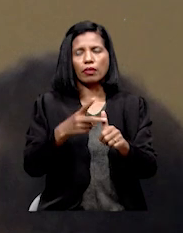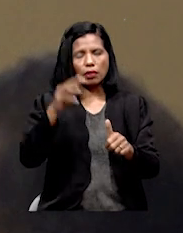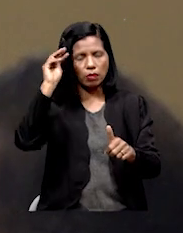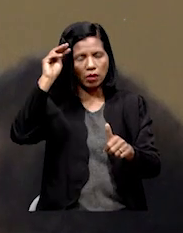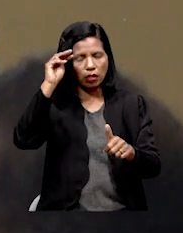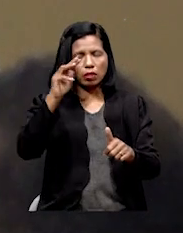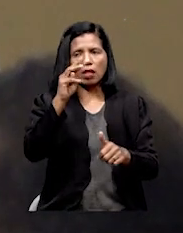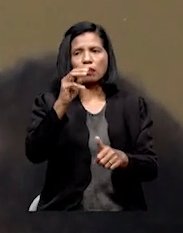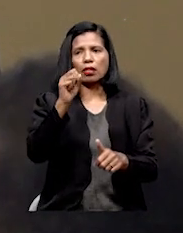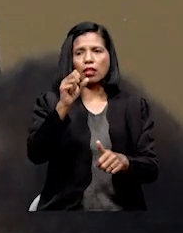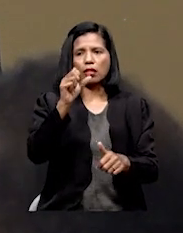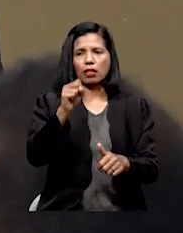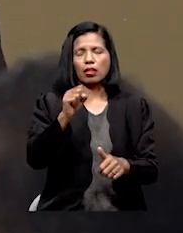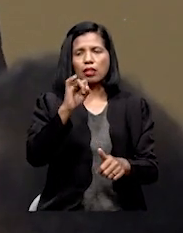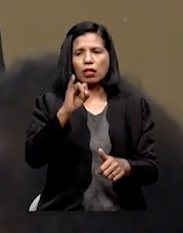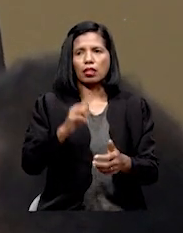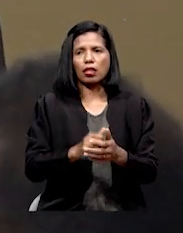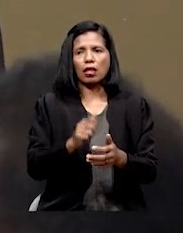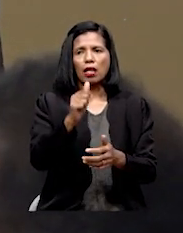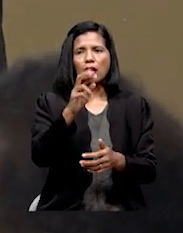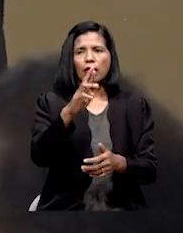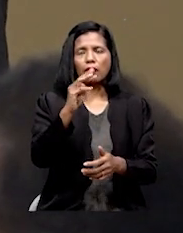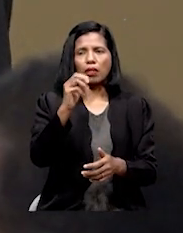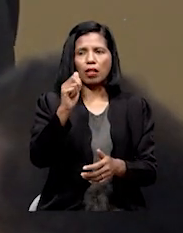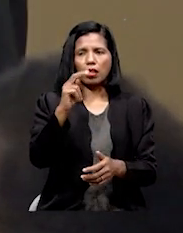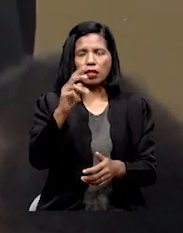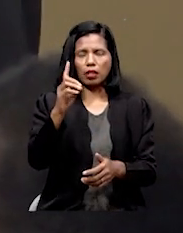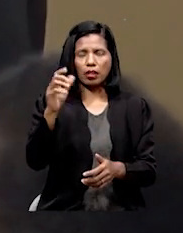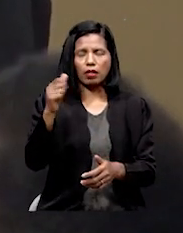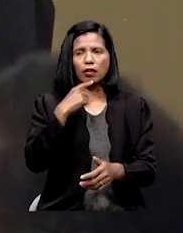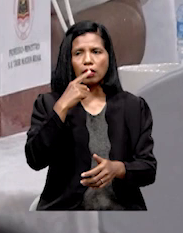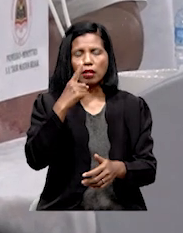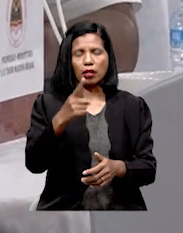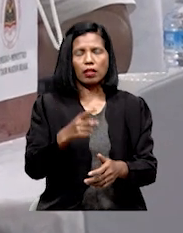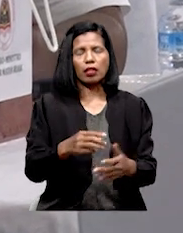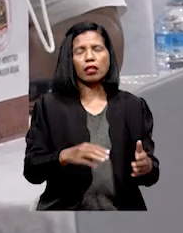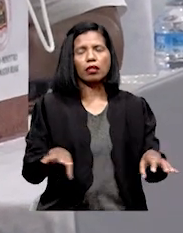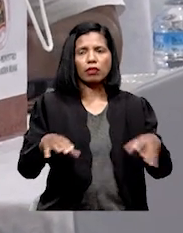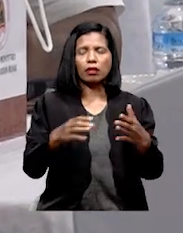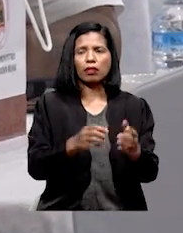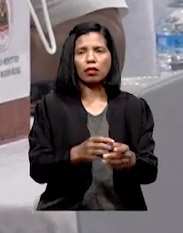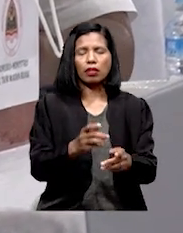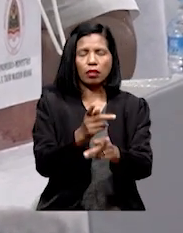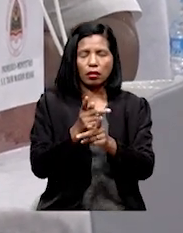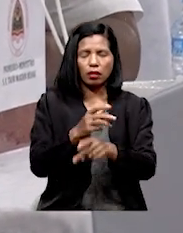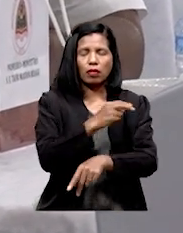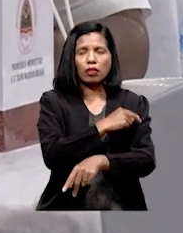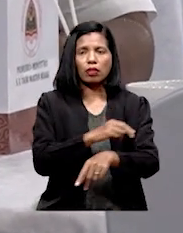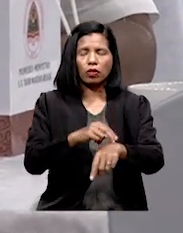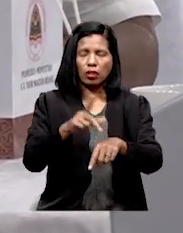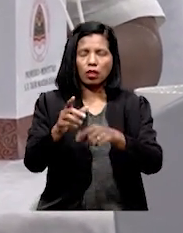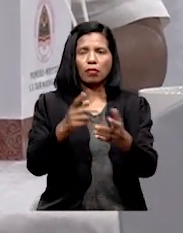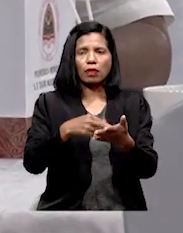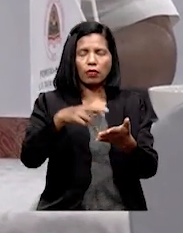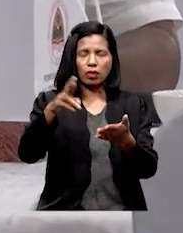da Solidariedade Social e Inclusão, Armando Alberto dos Santos Ateten, Estratégia Nacional para Proteção Social, né? Aprova ONA